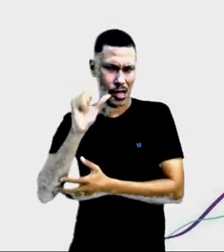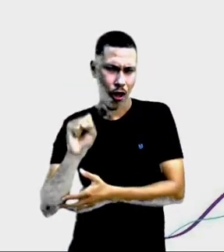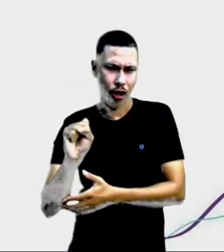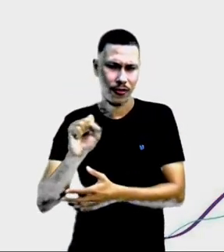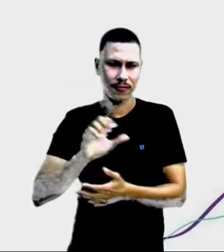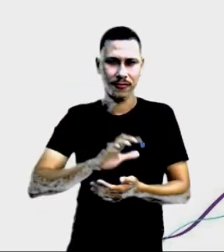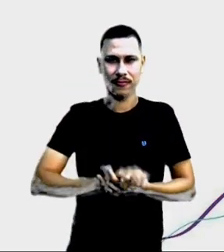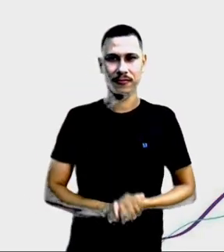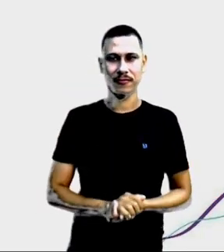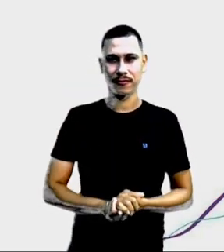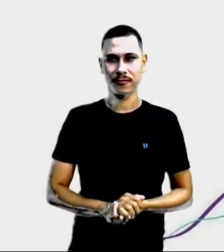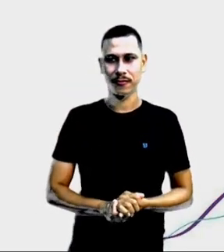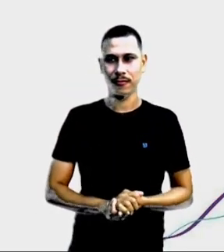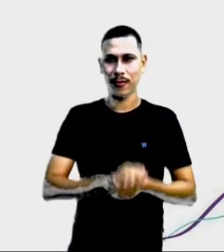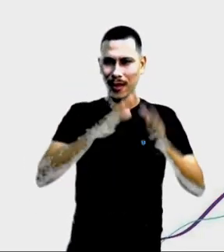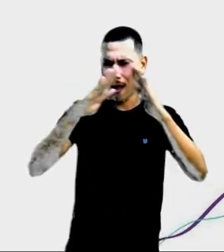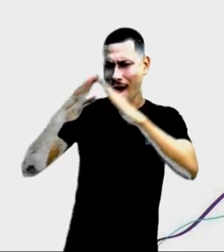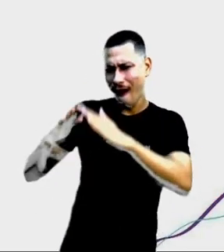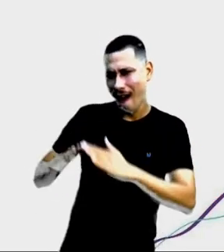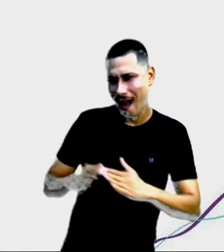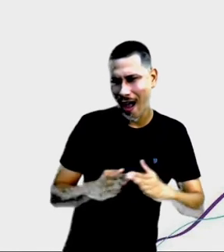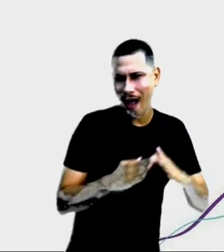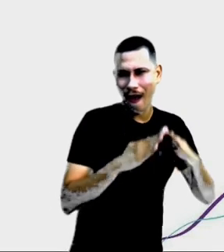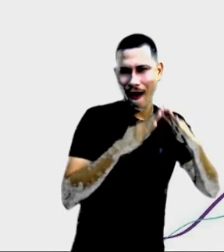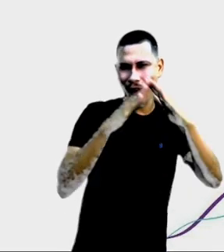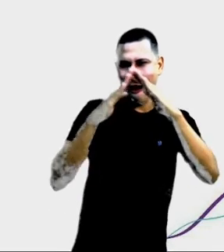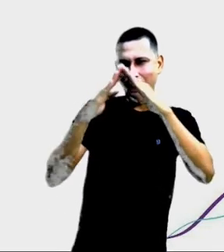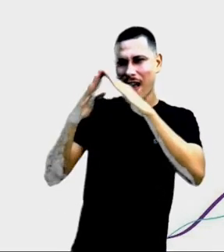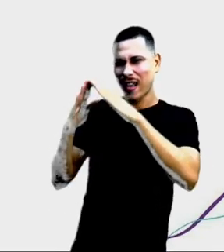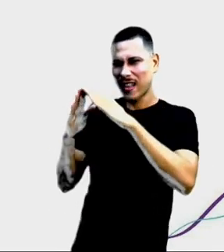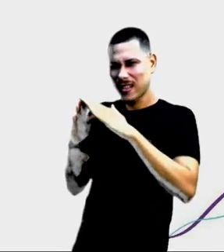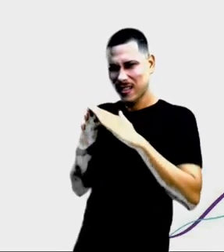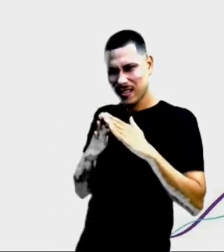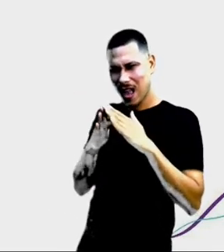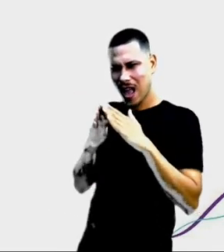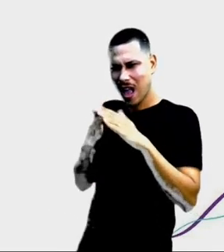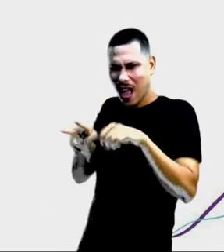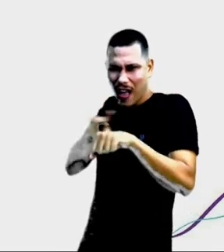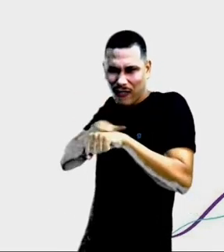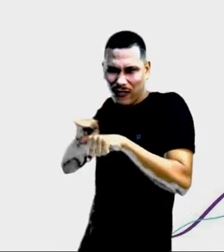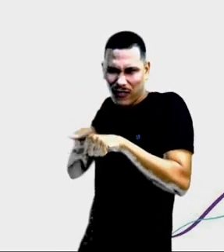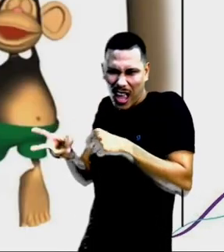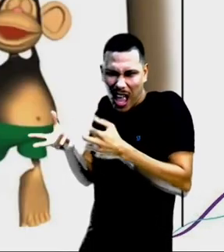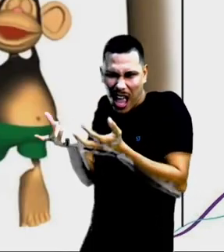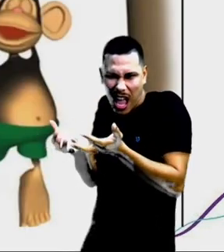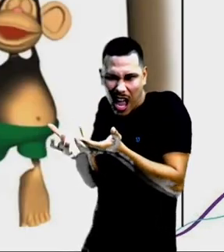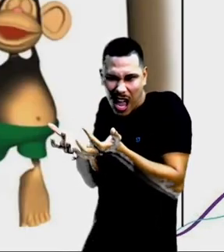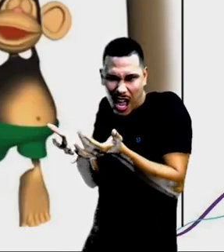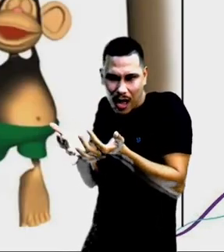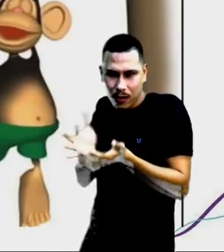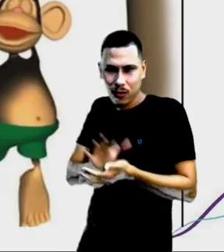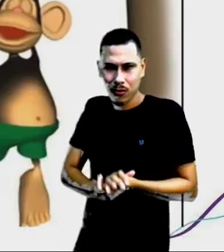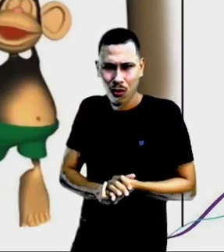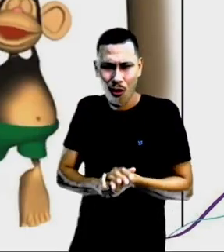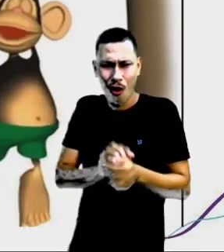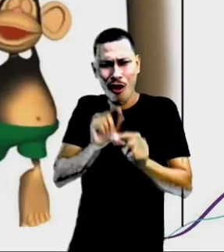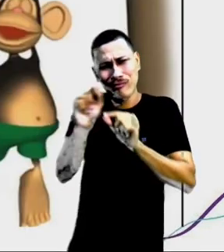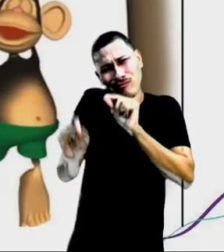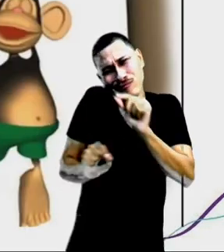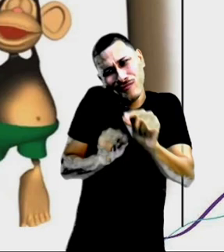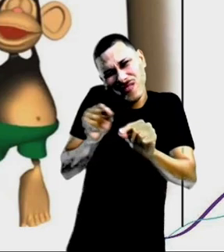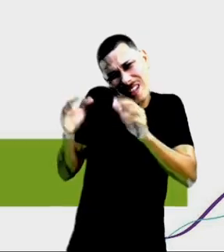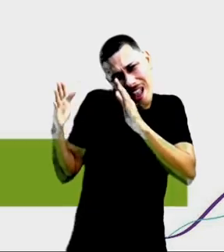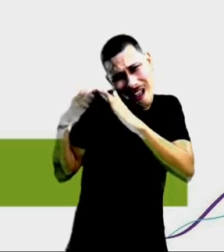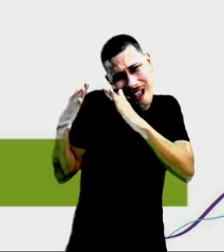Essa casa é de caco. Quem mora nela é o